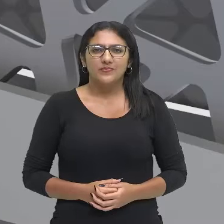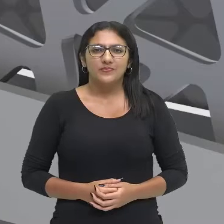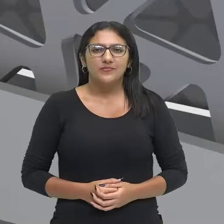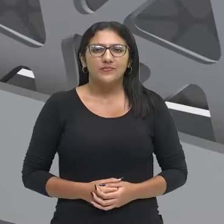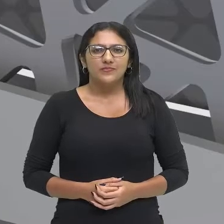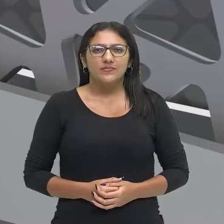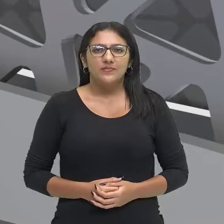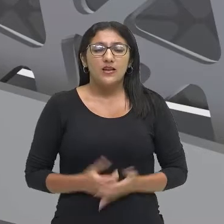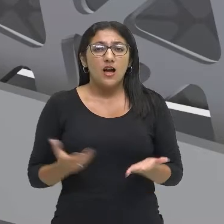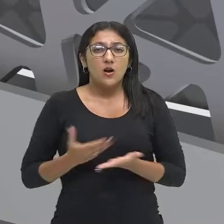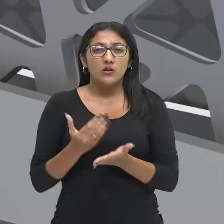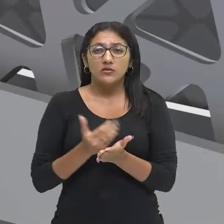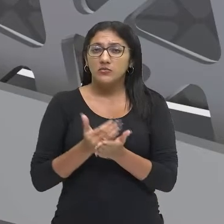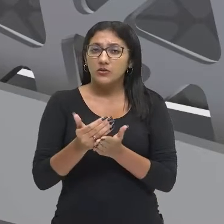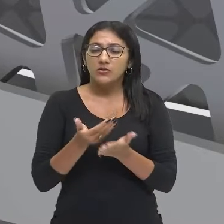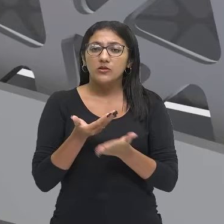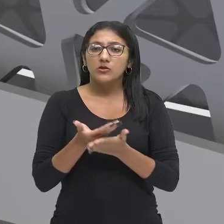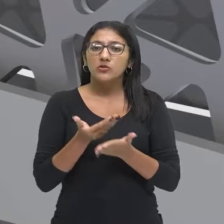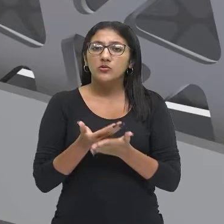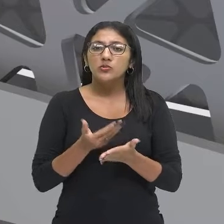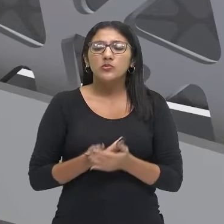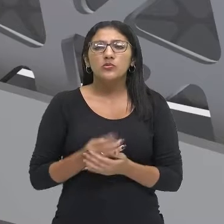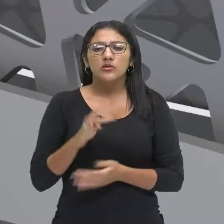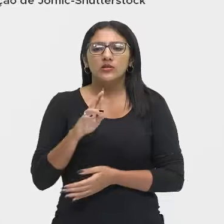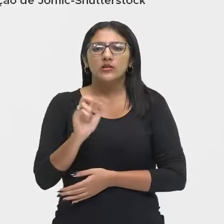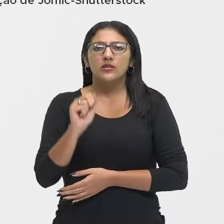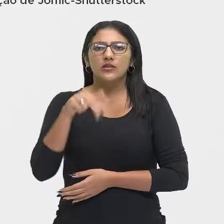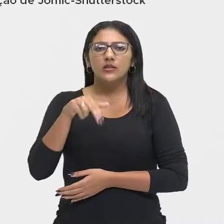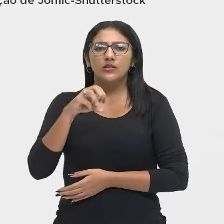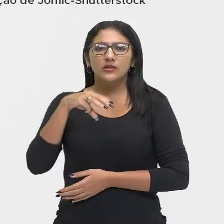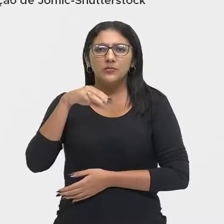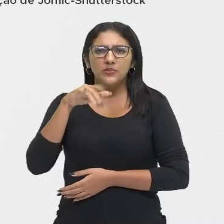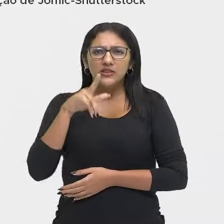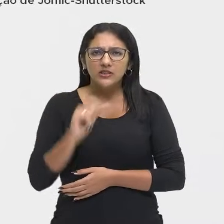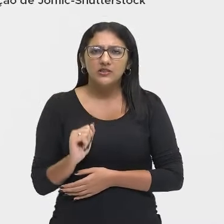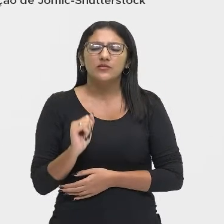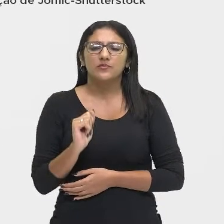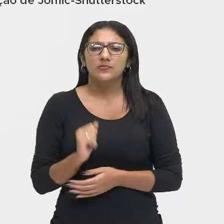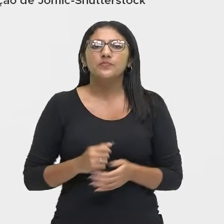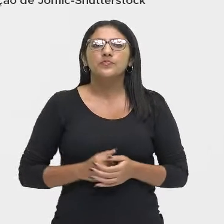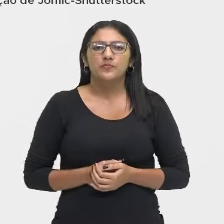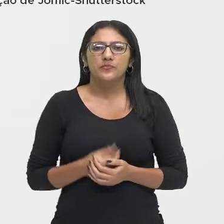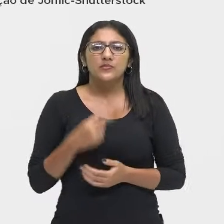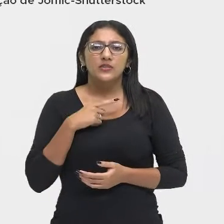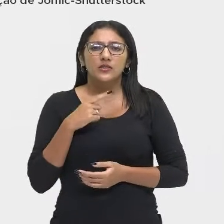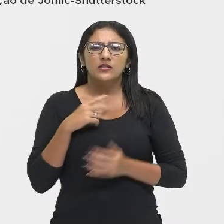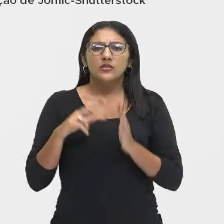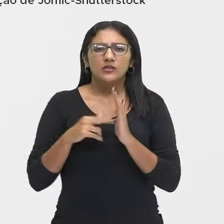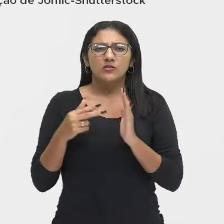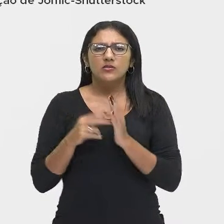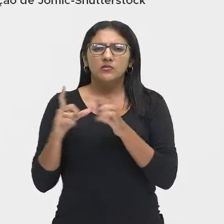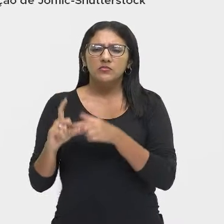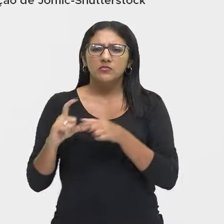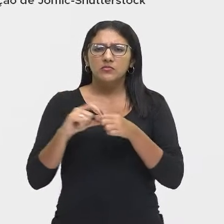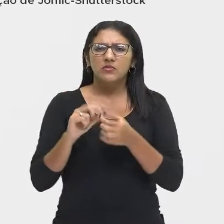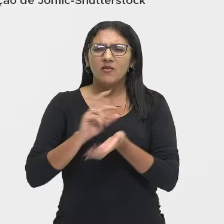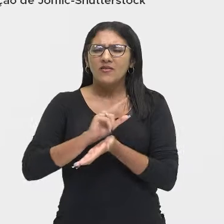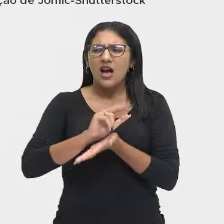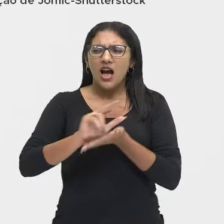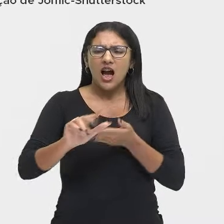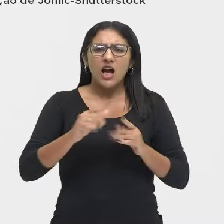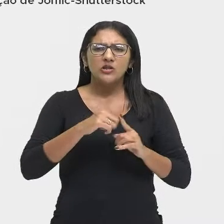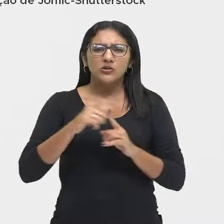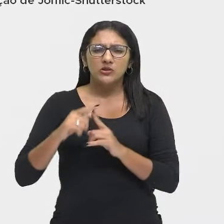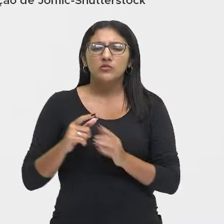E vamos começar a aula de hoje com transmídia. Transmídia é uma convergência entre várias mídias,